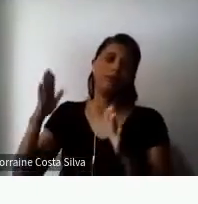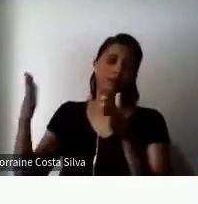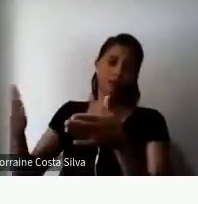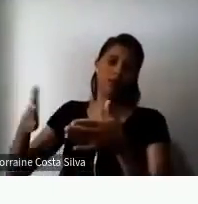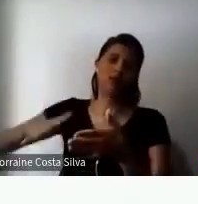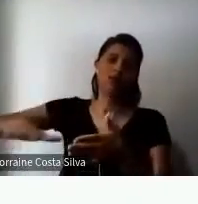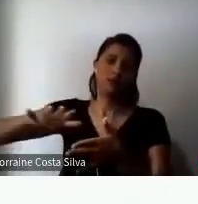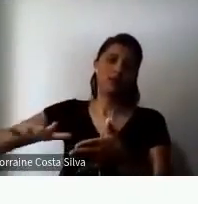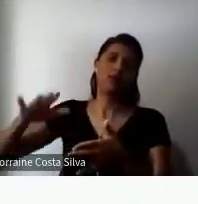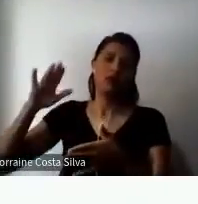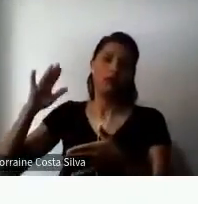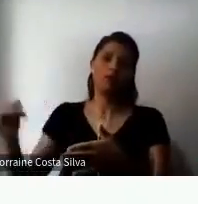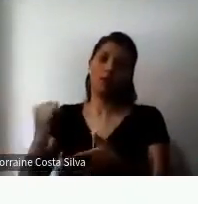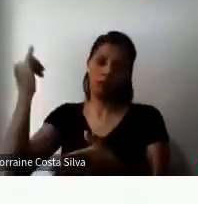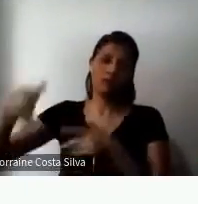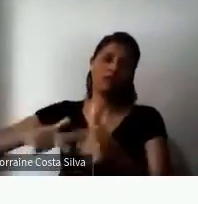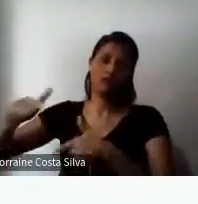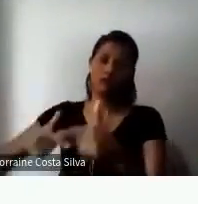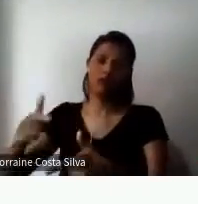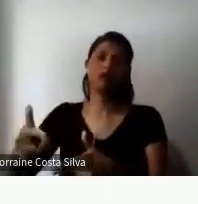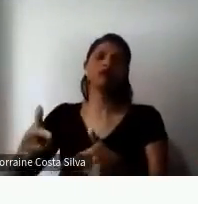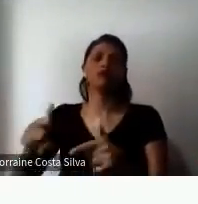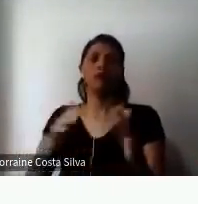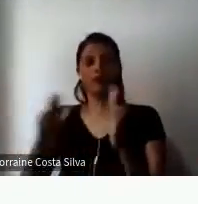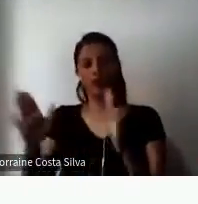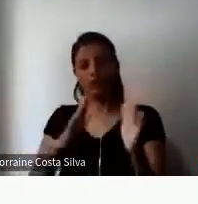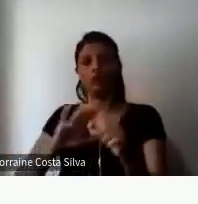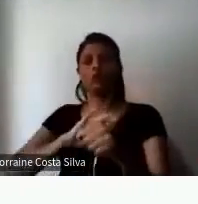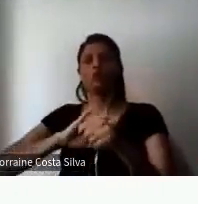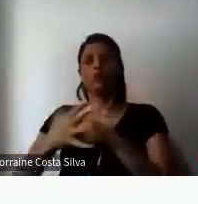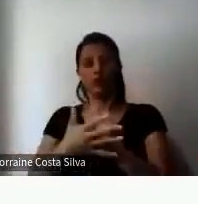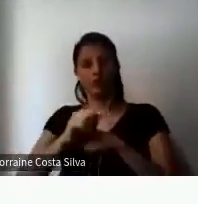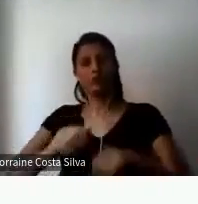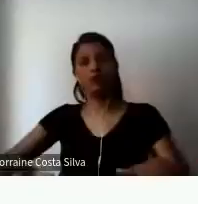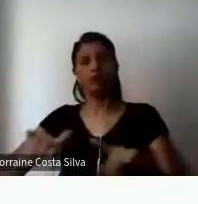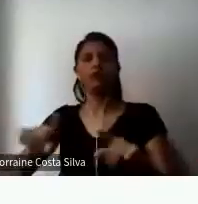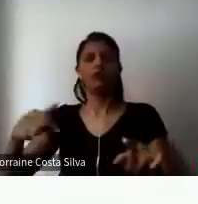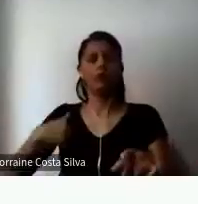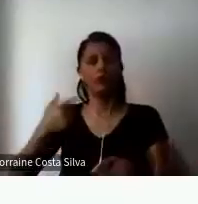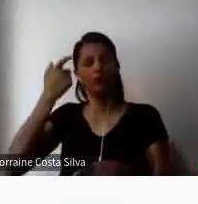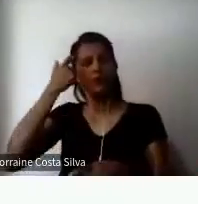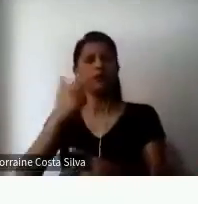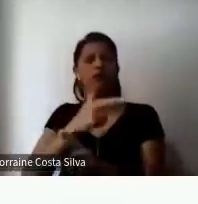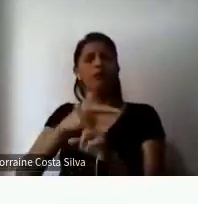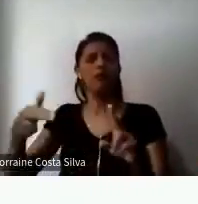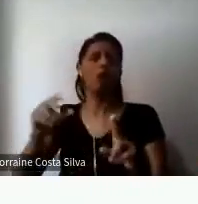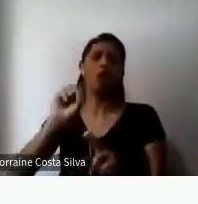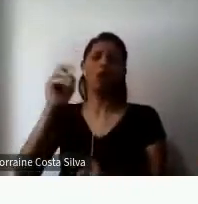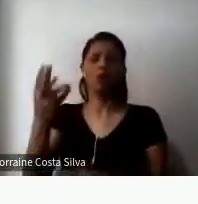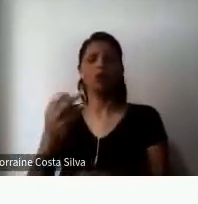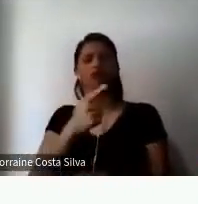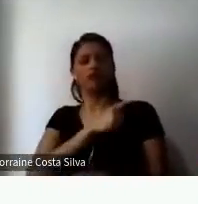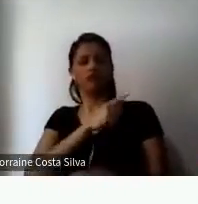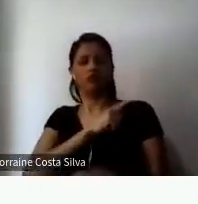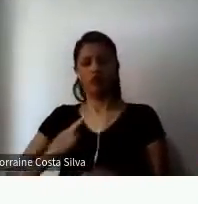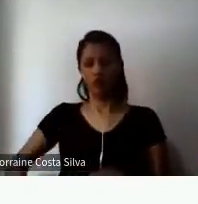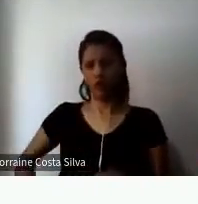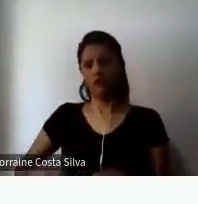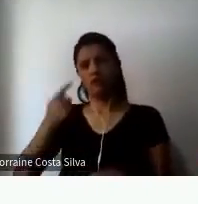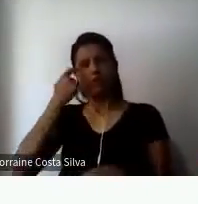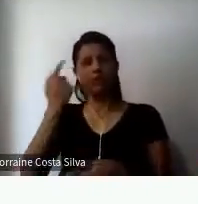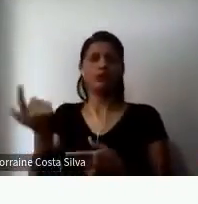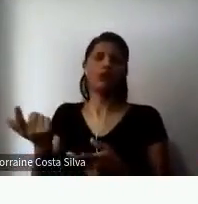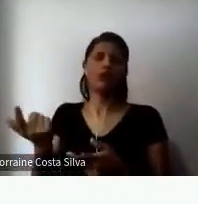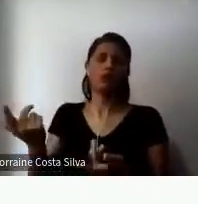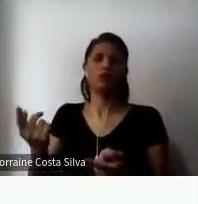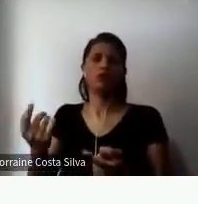podia, inclusive, ser levada ao GDF ou à própria UNB pensar em alguma coisa assim, né? Agora estamos em um outro